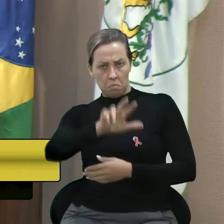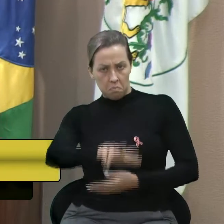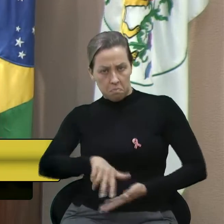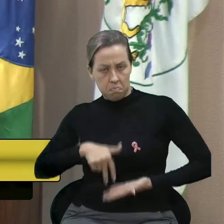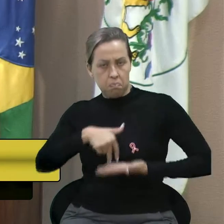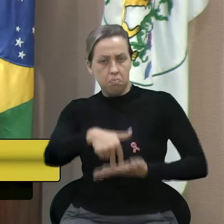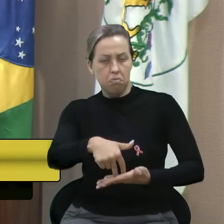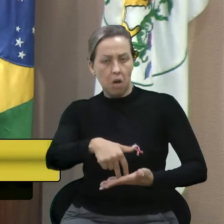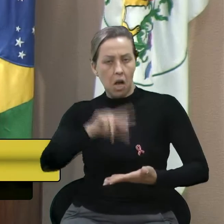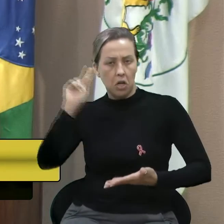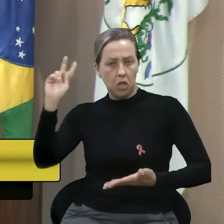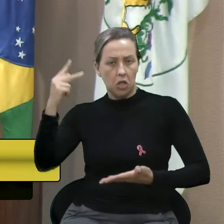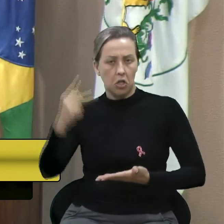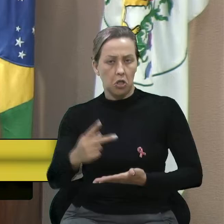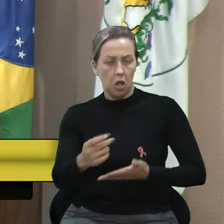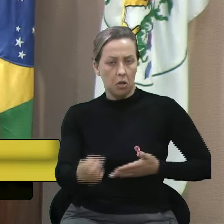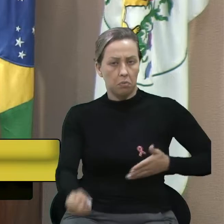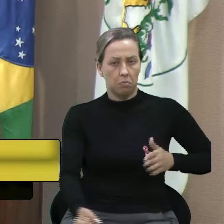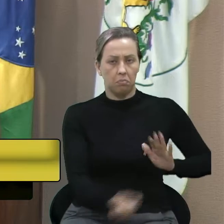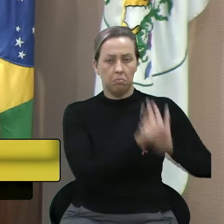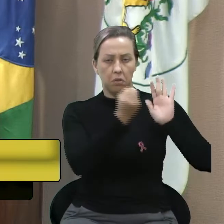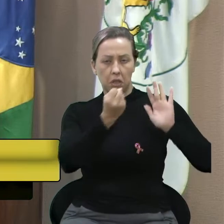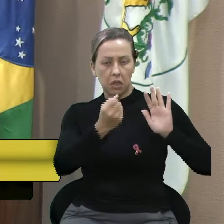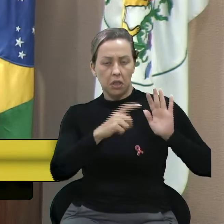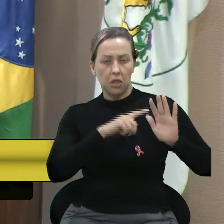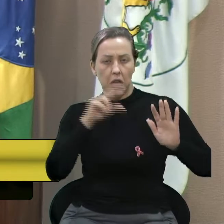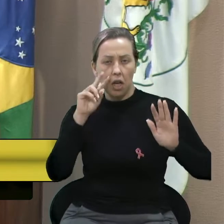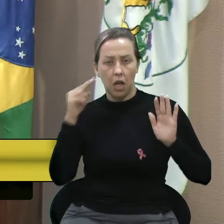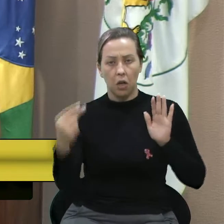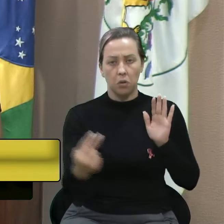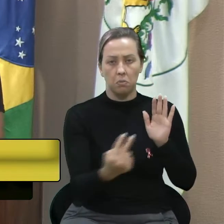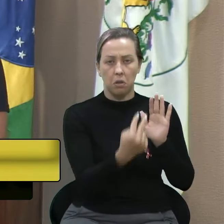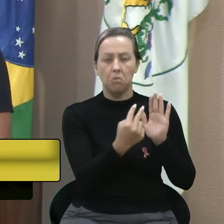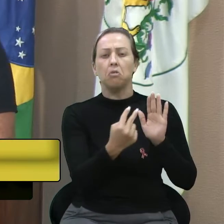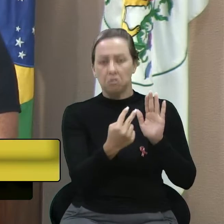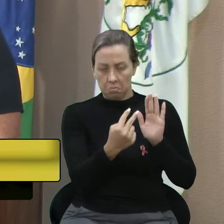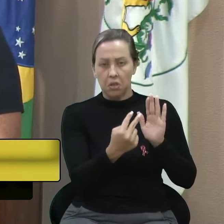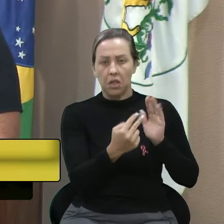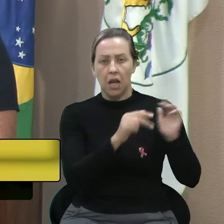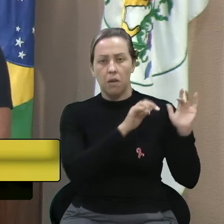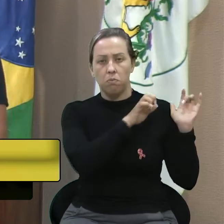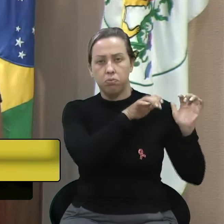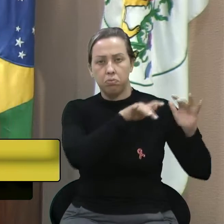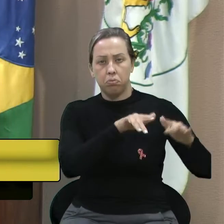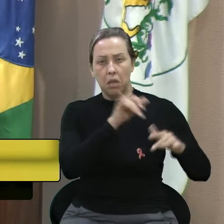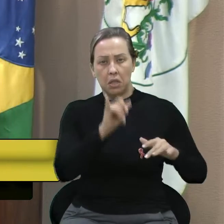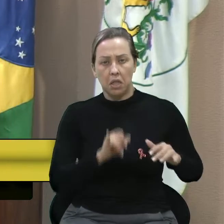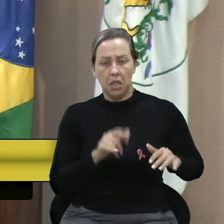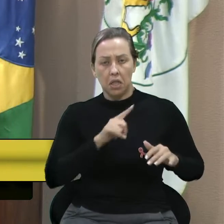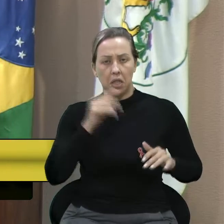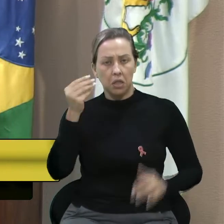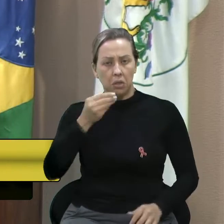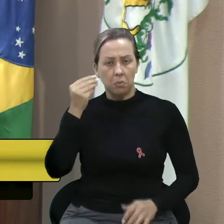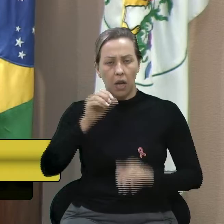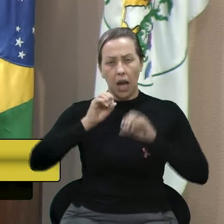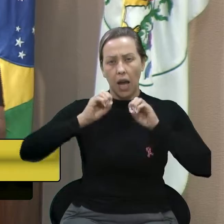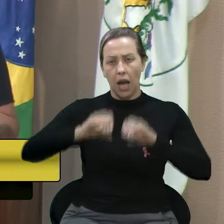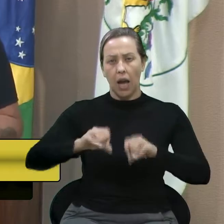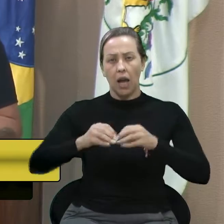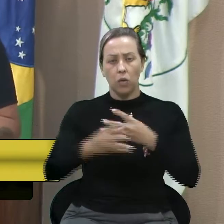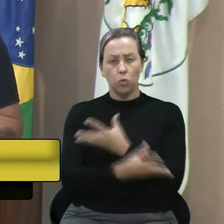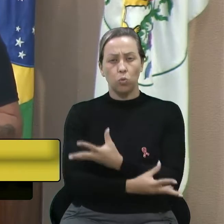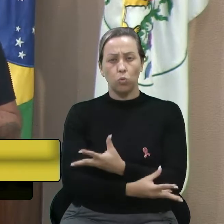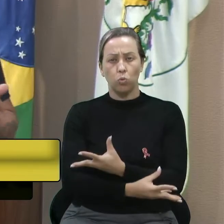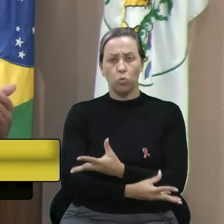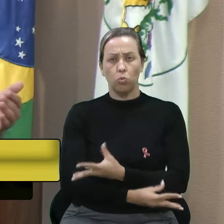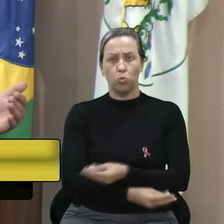uma historiadora amplamente reconhecida por tratar da imigração italiana, e deu aula para muitos